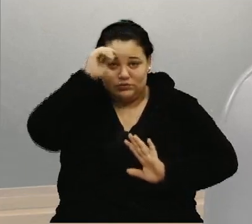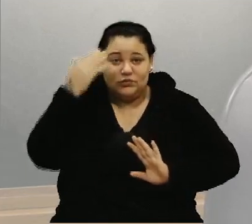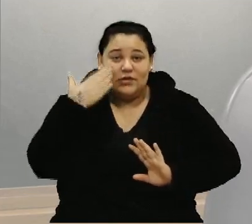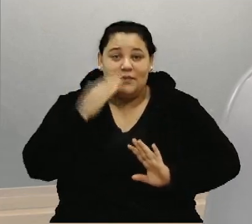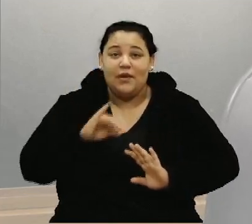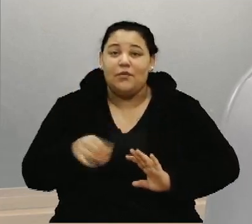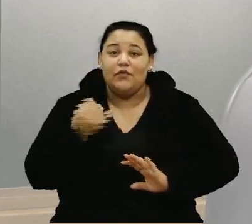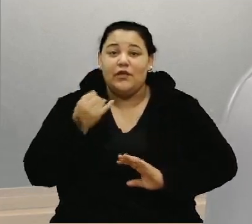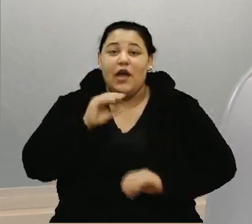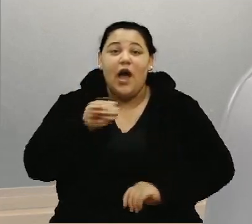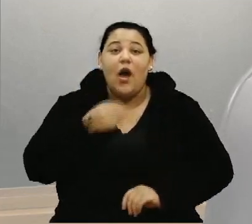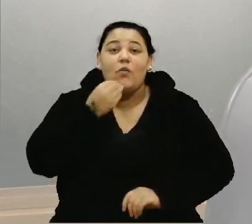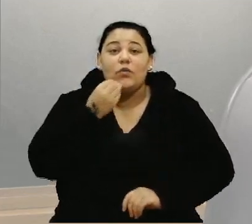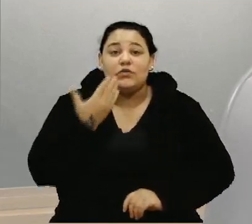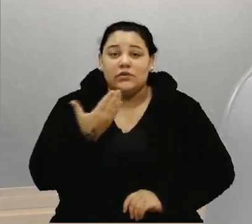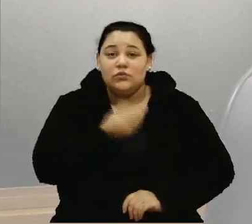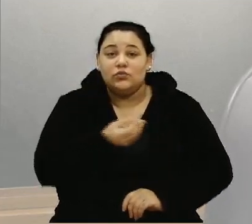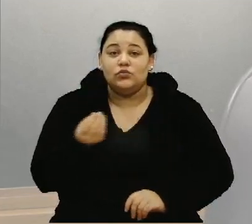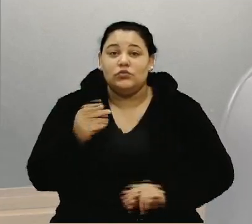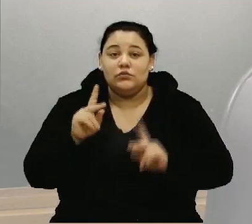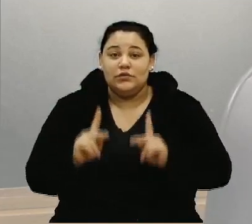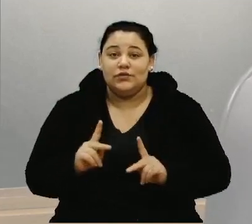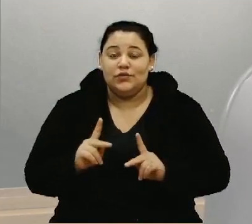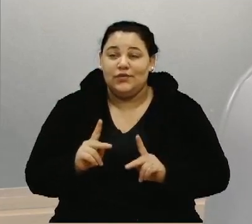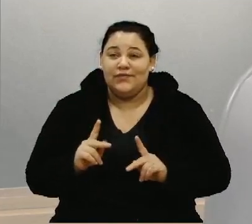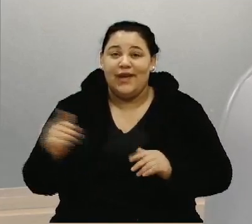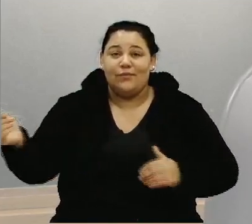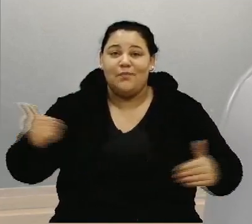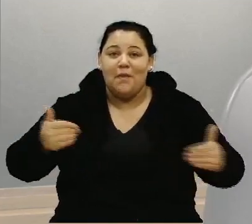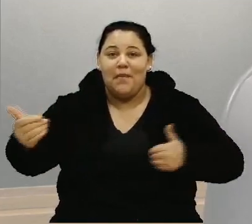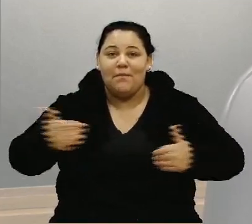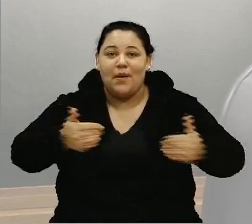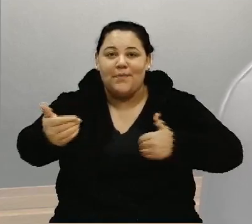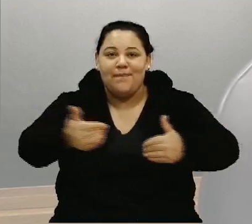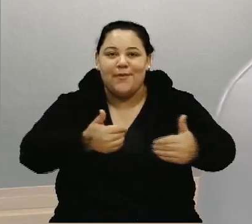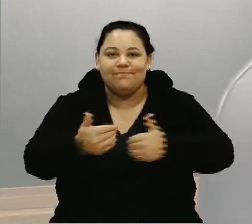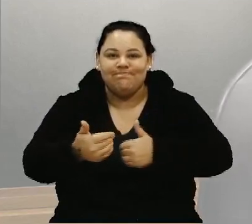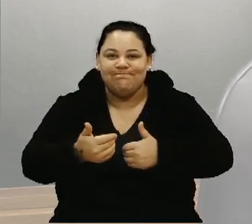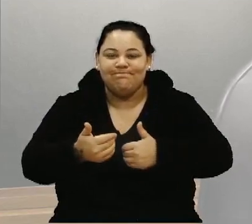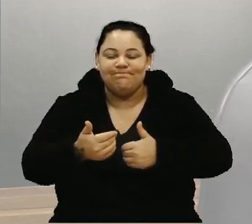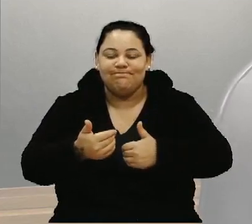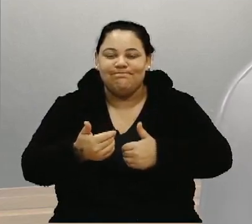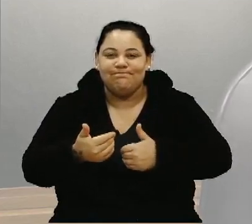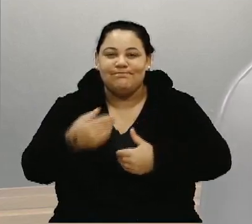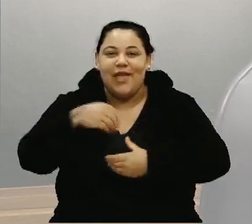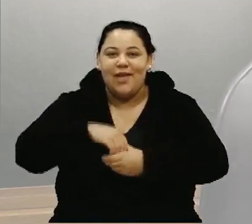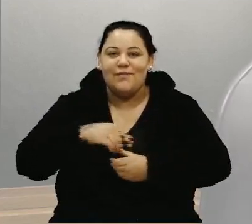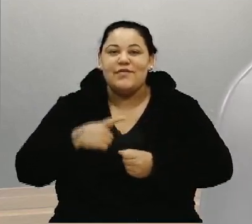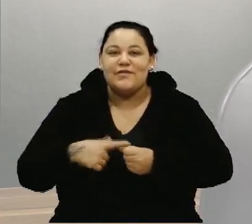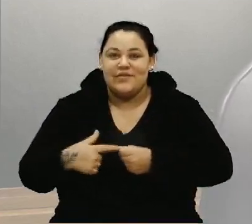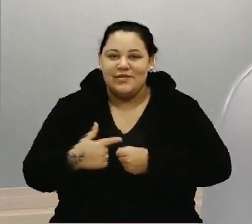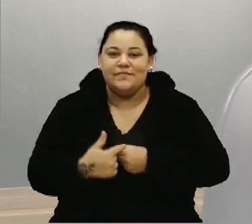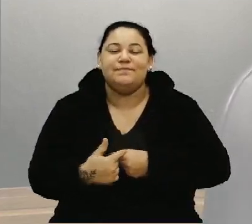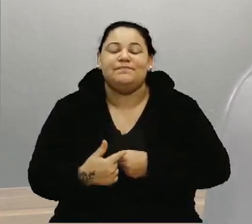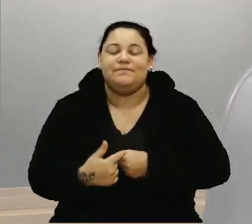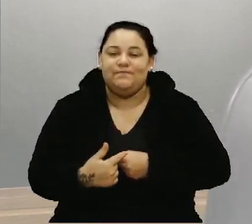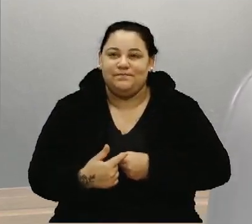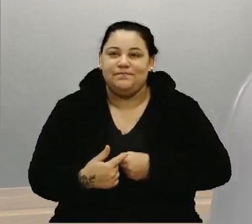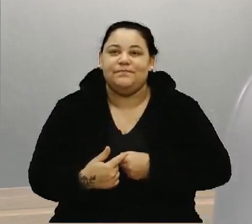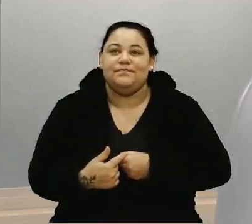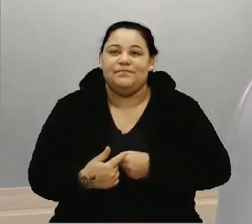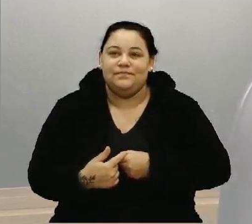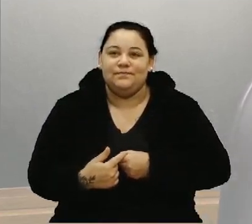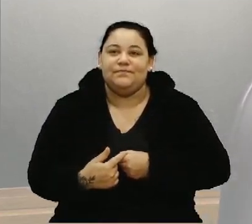isso, muita gente virá, inclusive, de outras cidades. E mais ainda, nós precisamos investir na